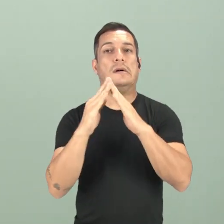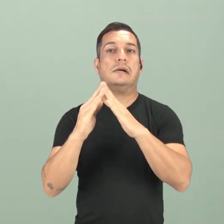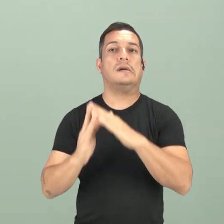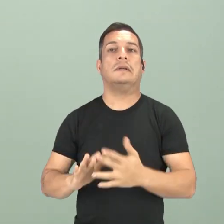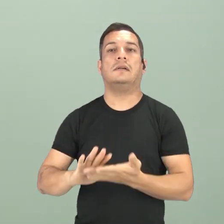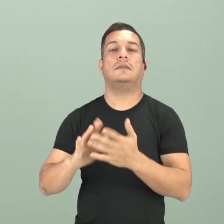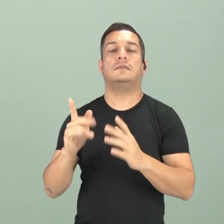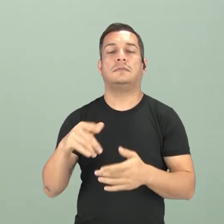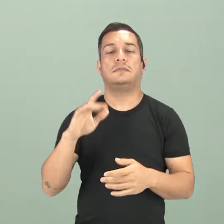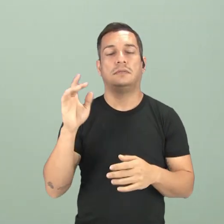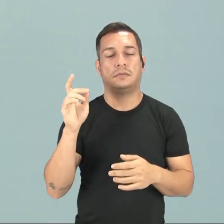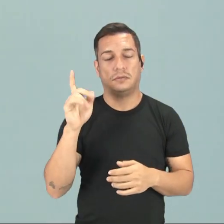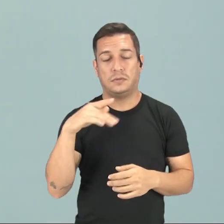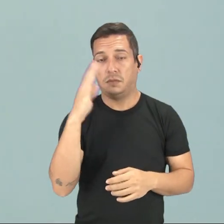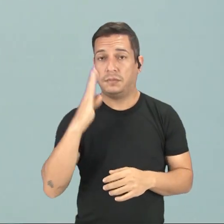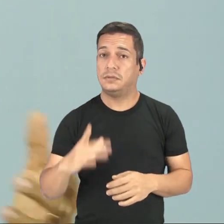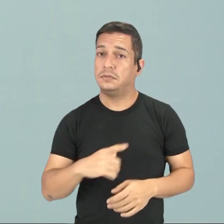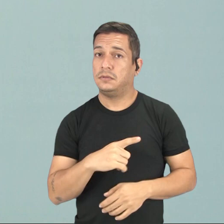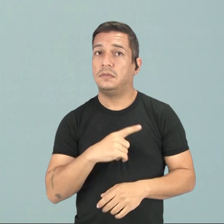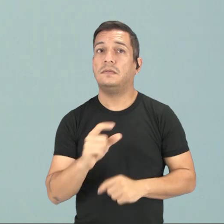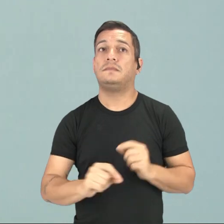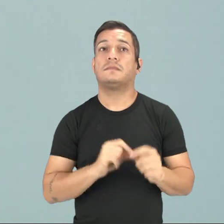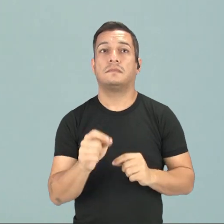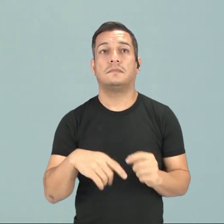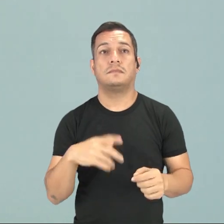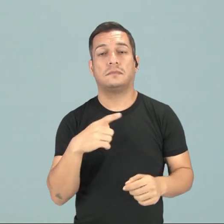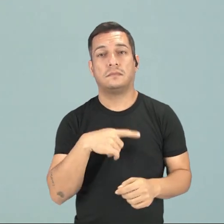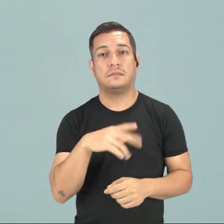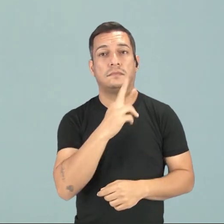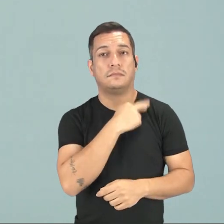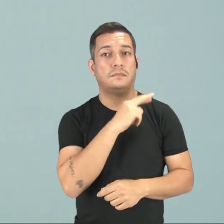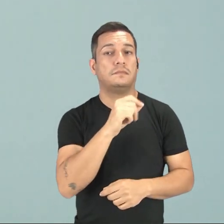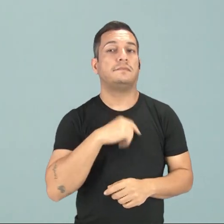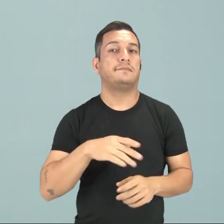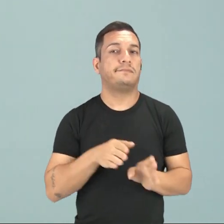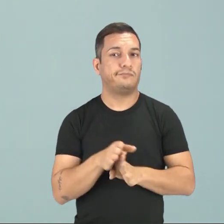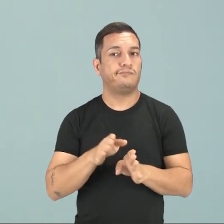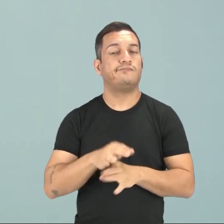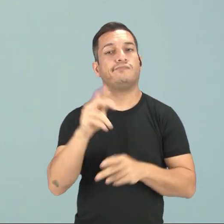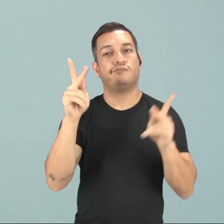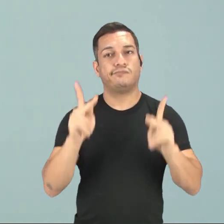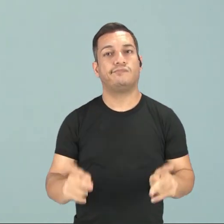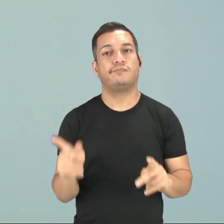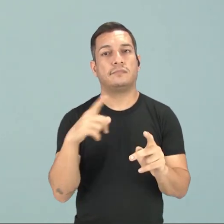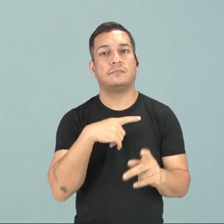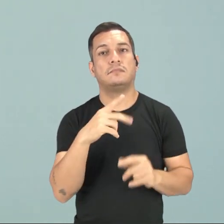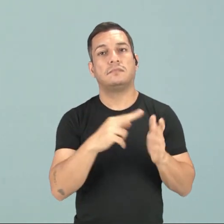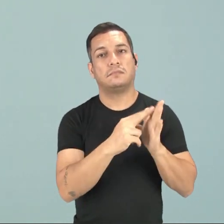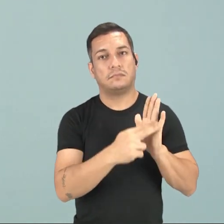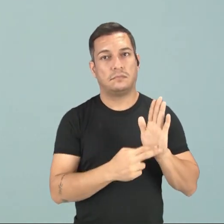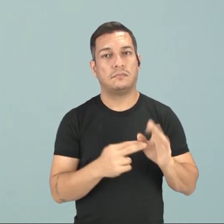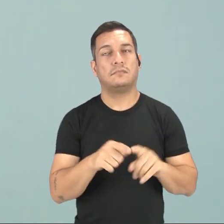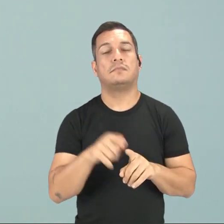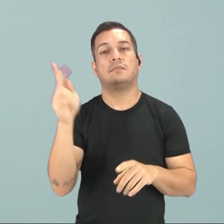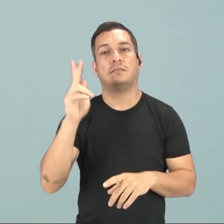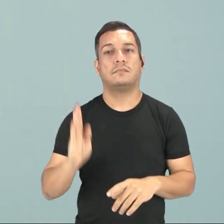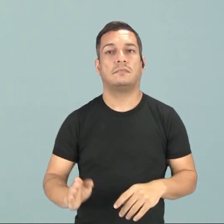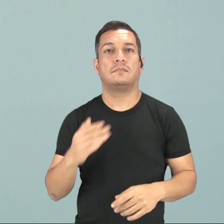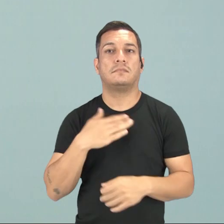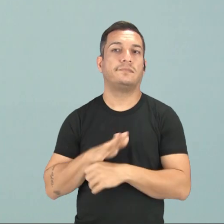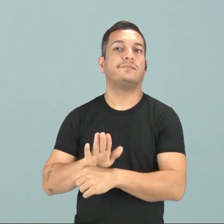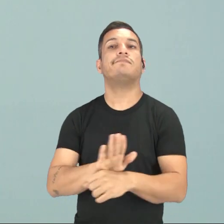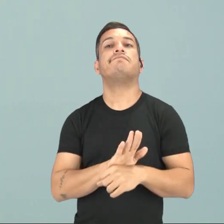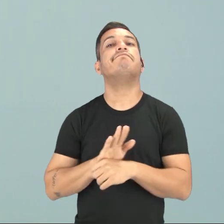por inteiro. Então o Brasil esteve aí comandando uma missão de paz envolvendo várias nações e o Brasil deu uma